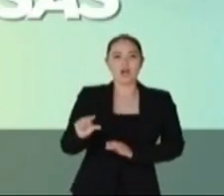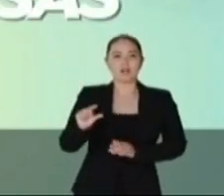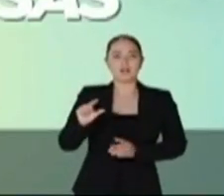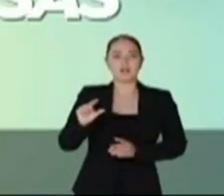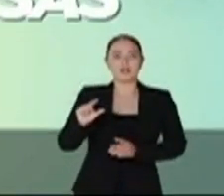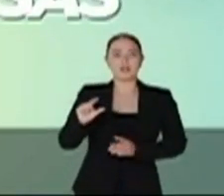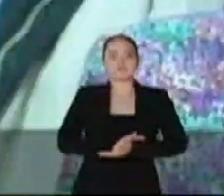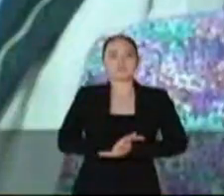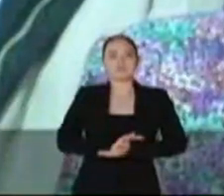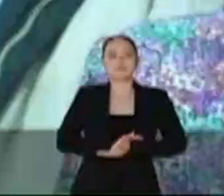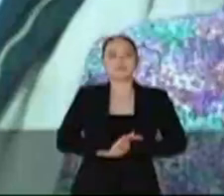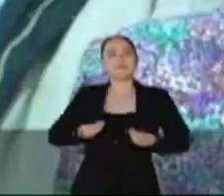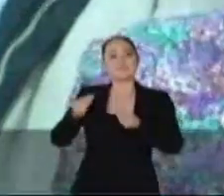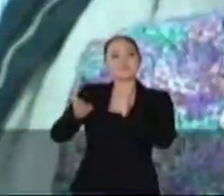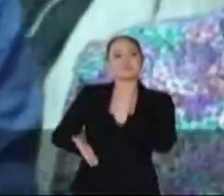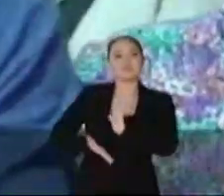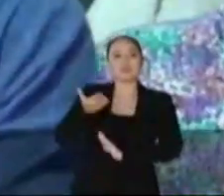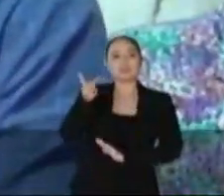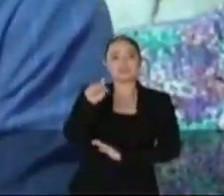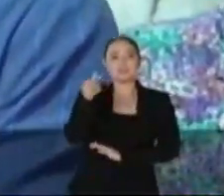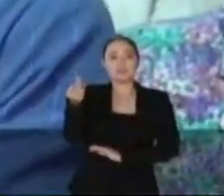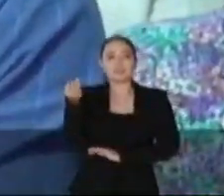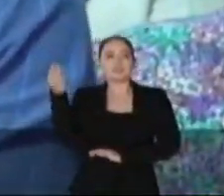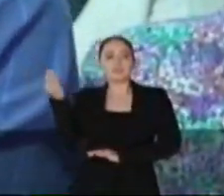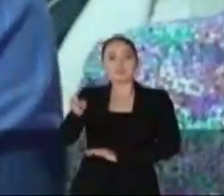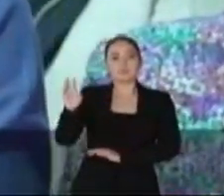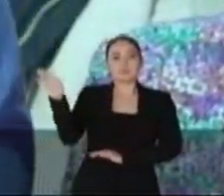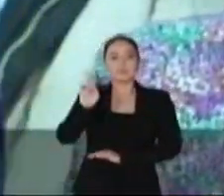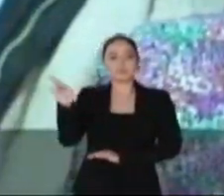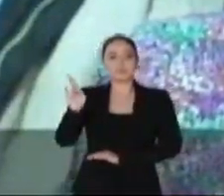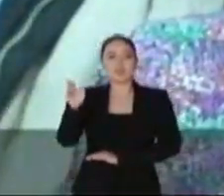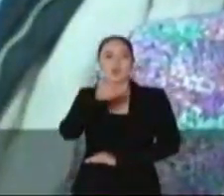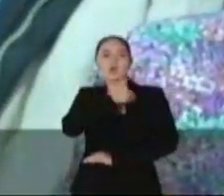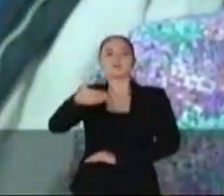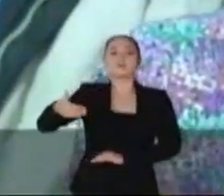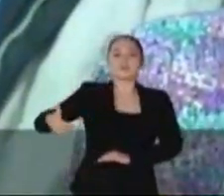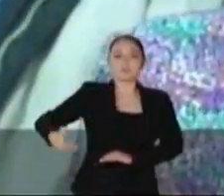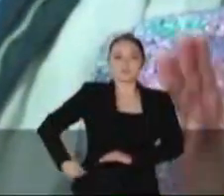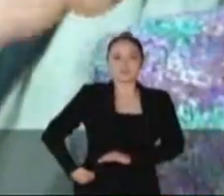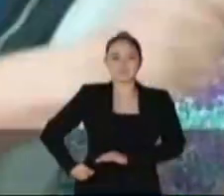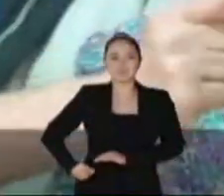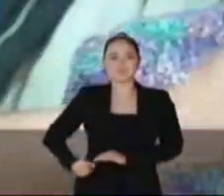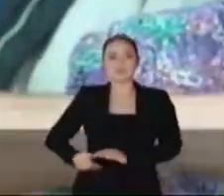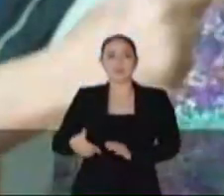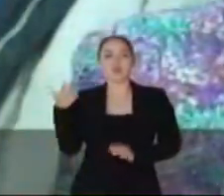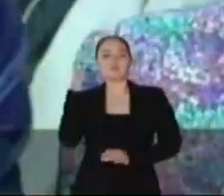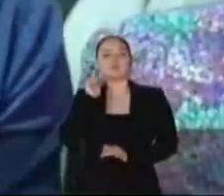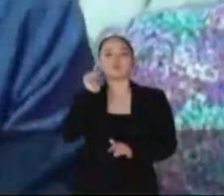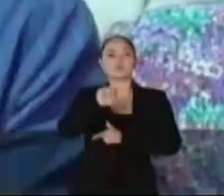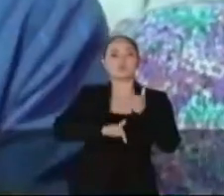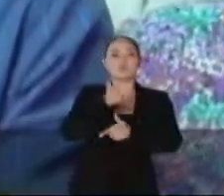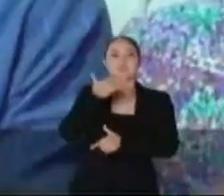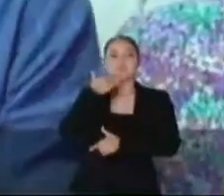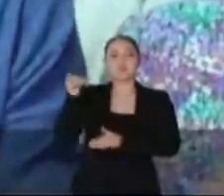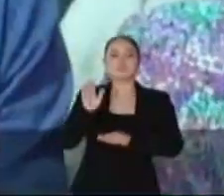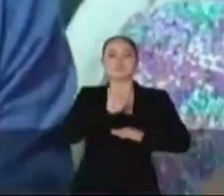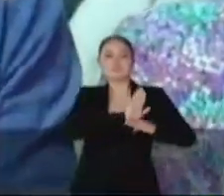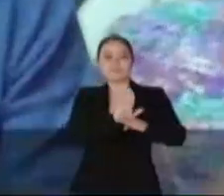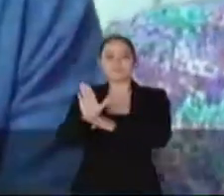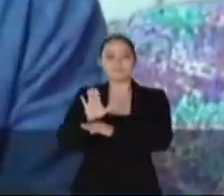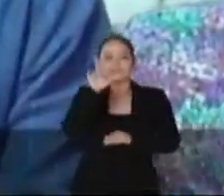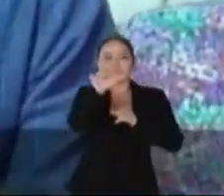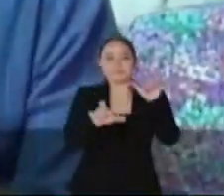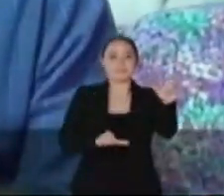cortou despesas. Devolvemos mais de 76 milhões ao governo do estado para que ele pudesse